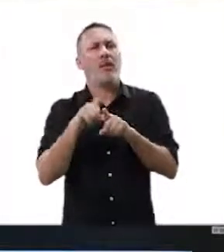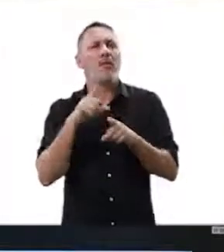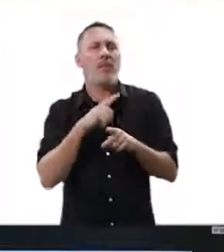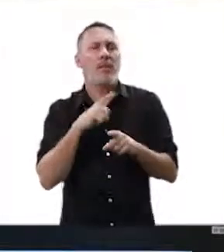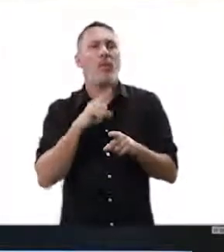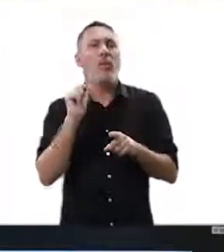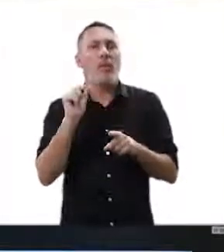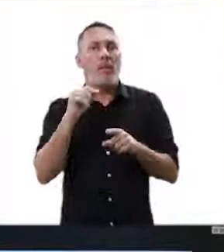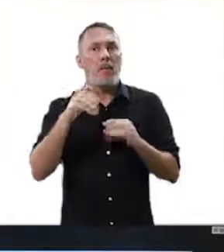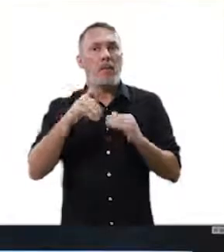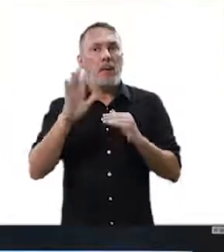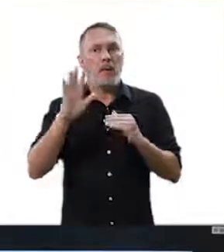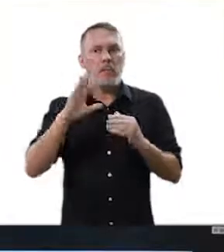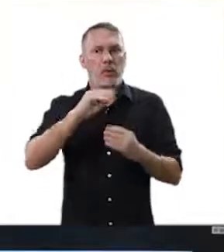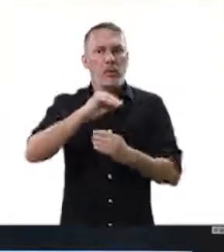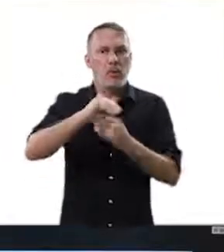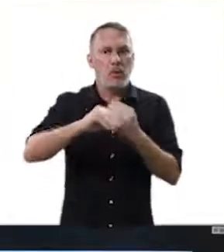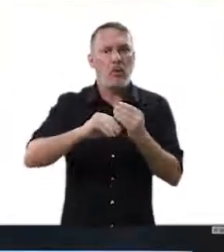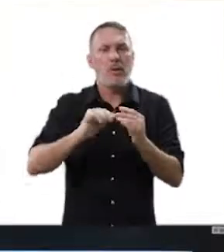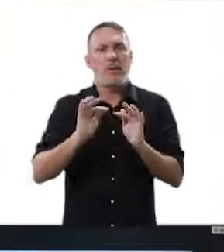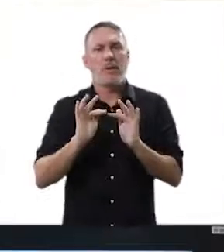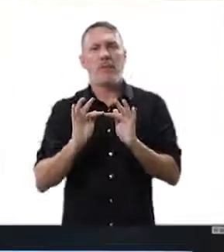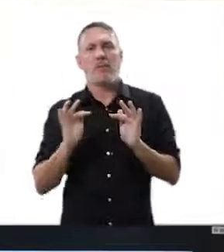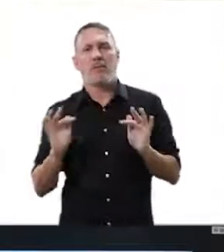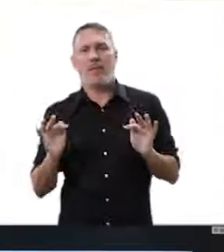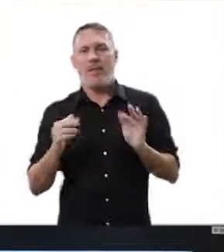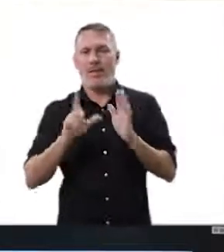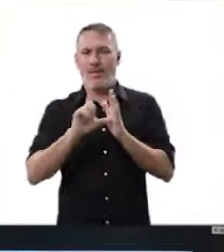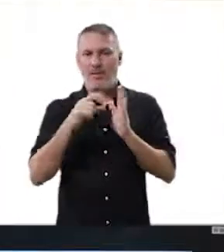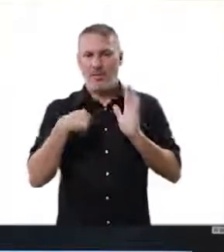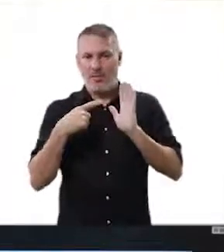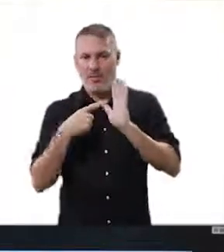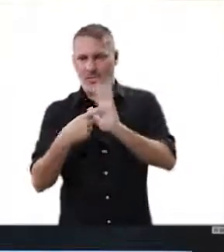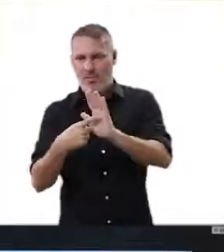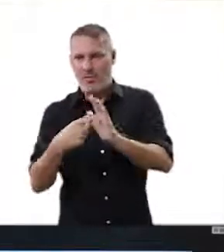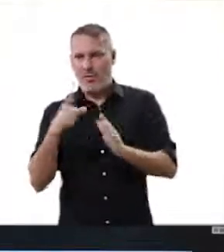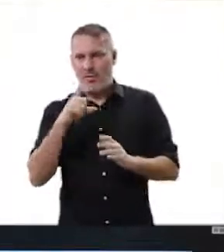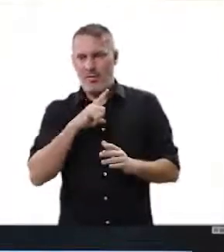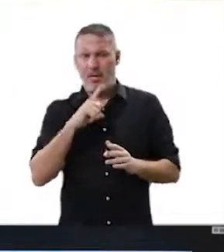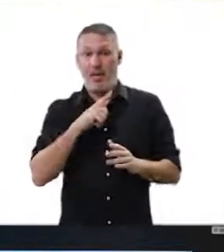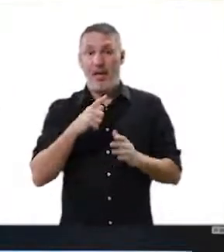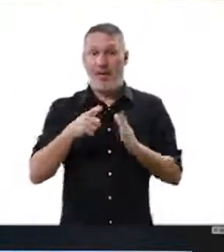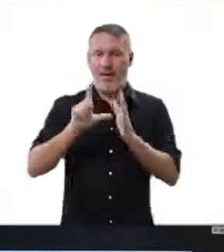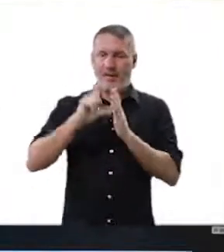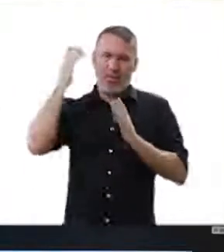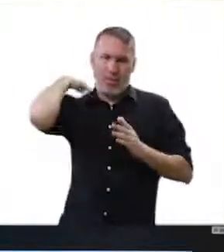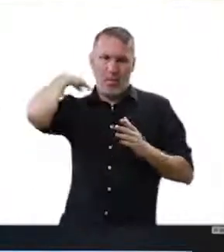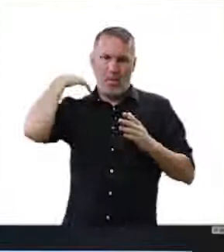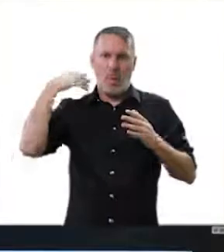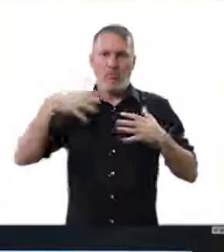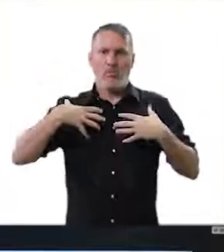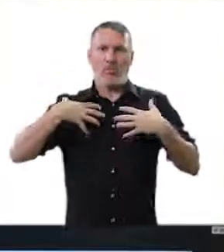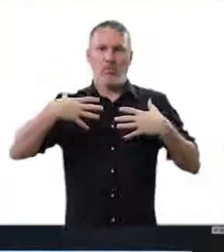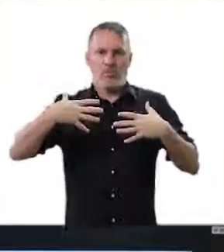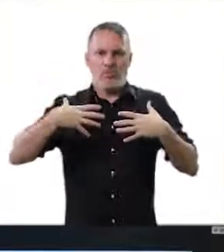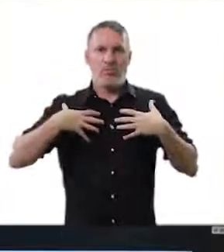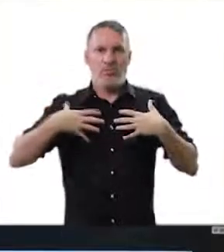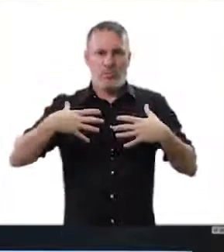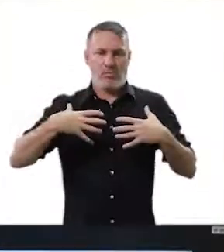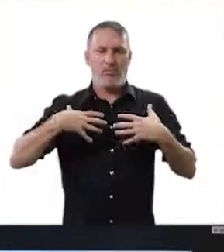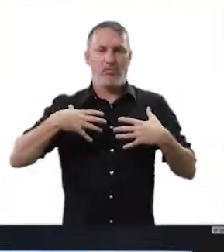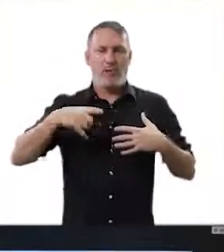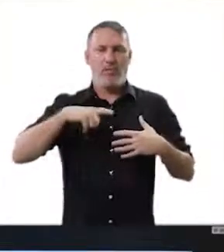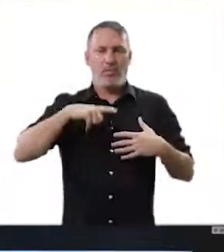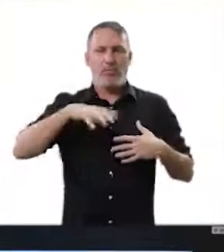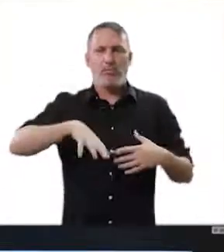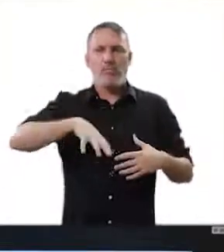esse oxigênio para o capilar sanguíneo. E o capilar que passou gás carbônico para o alvéolo,